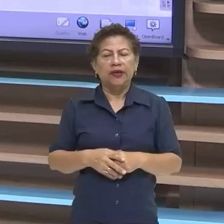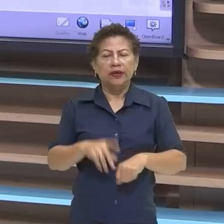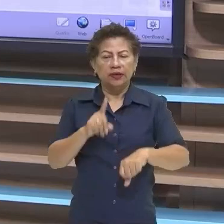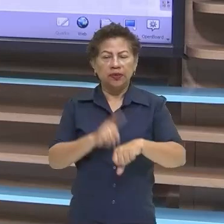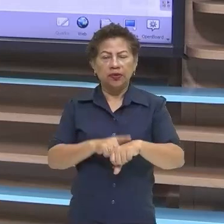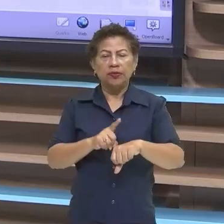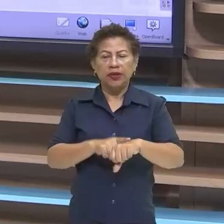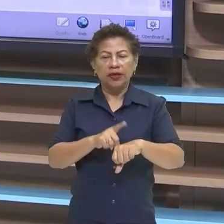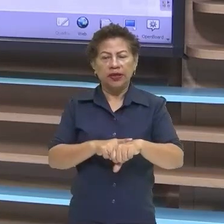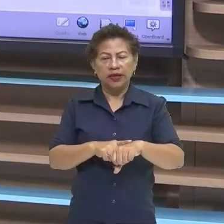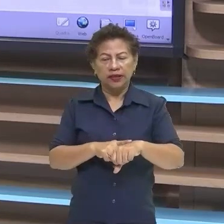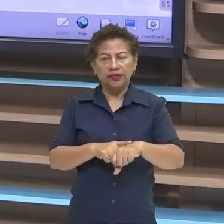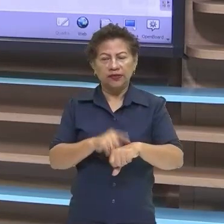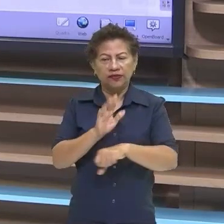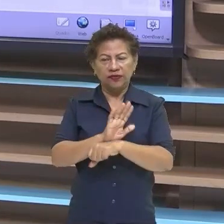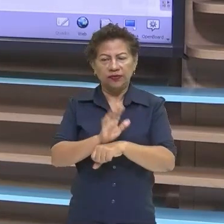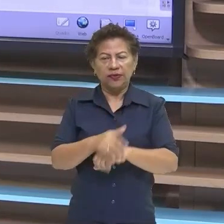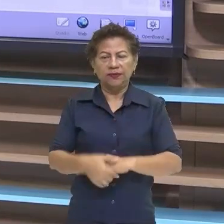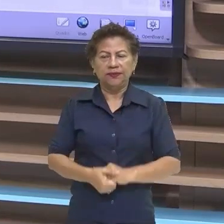nossa aula, então vamos assistir.